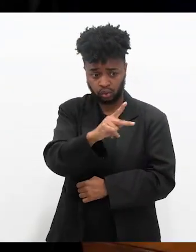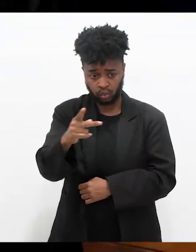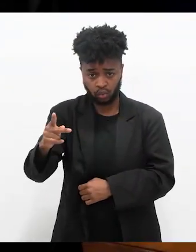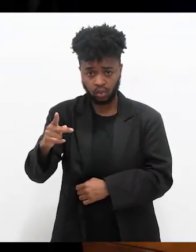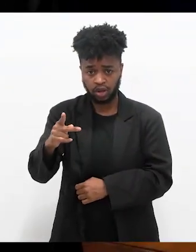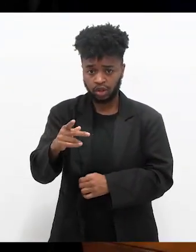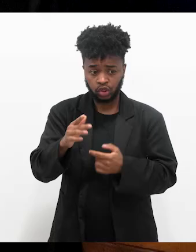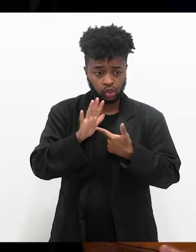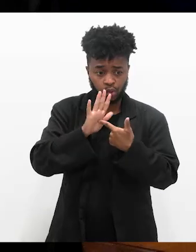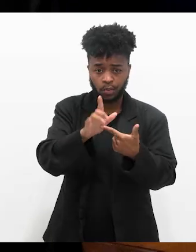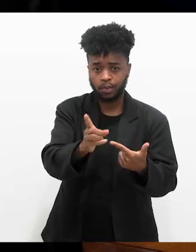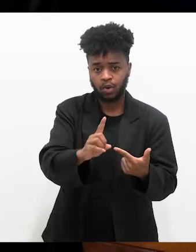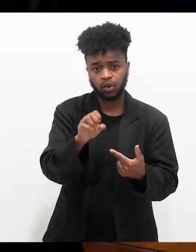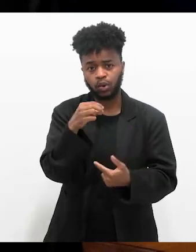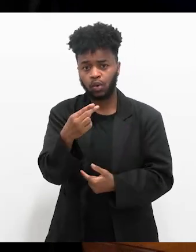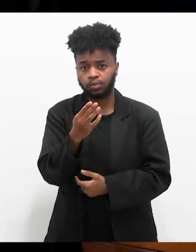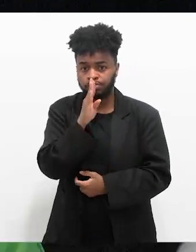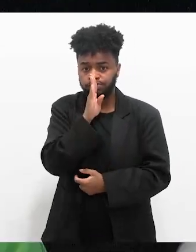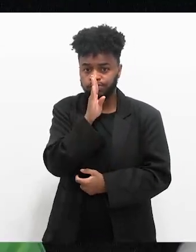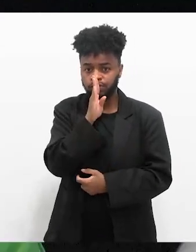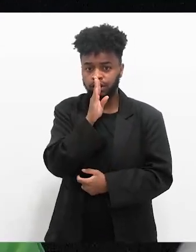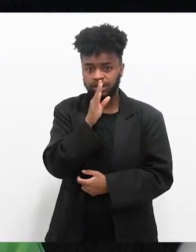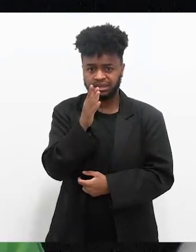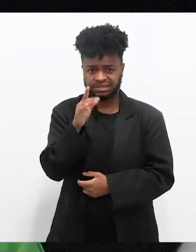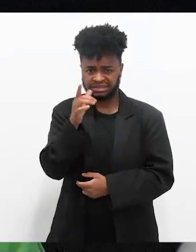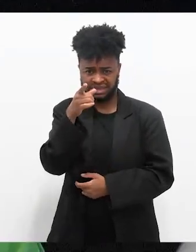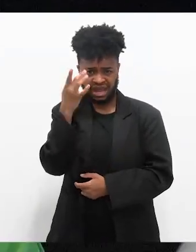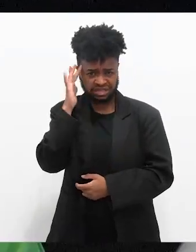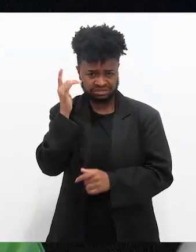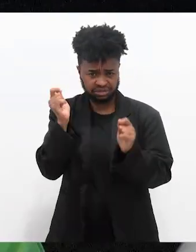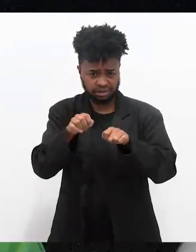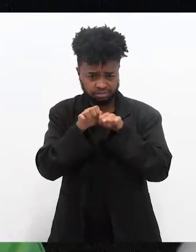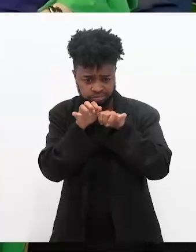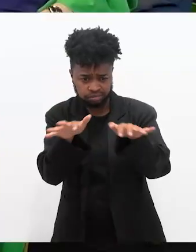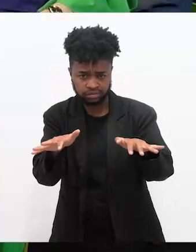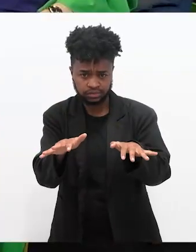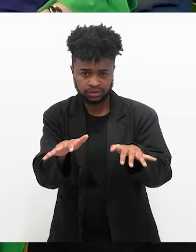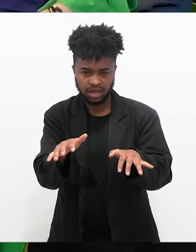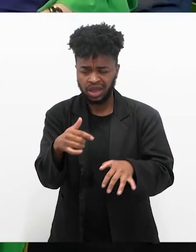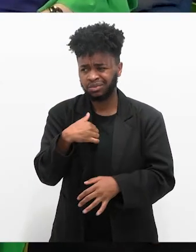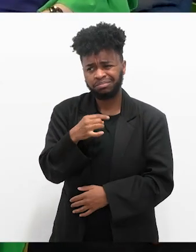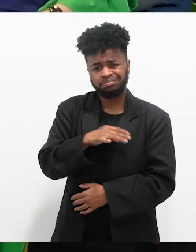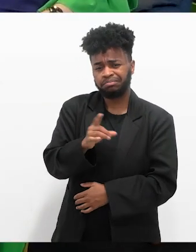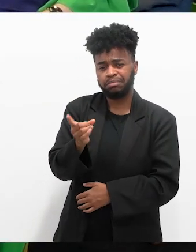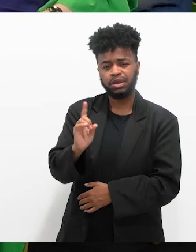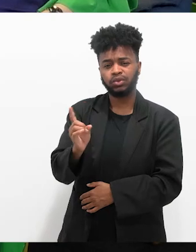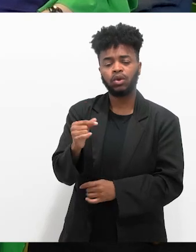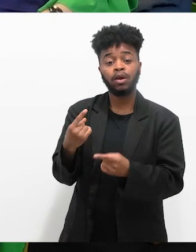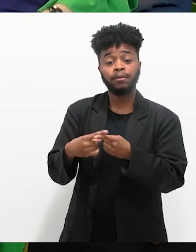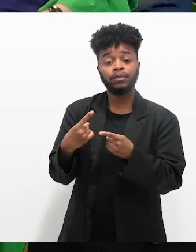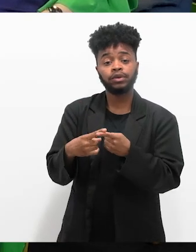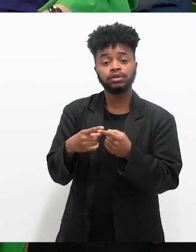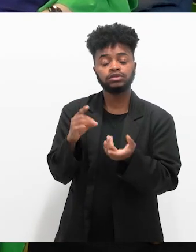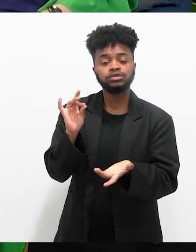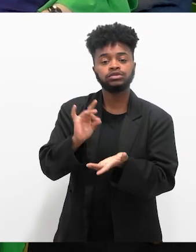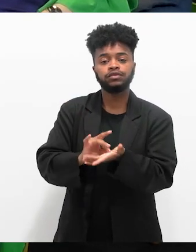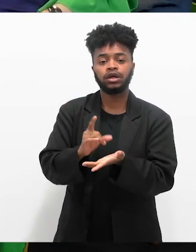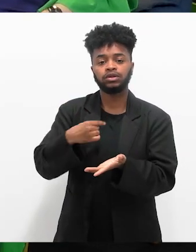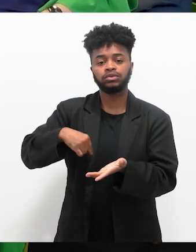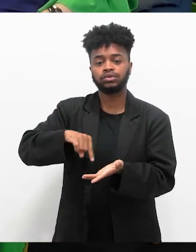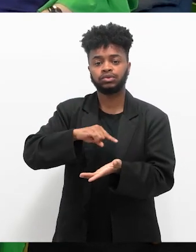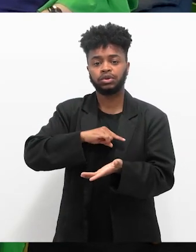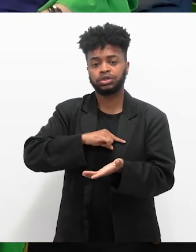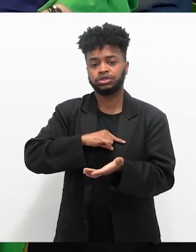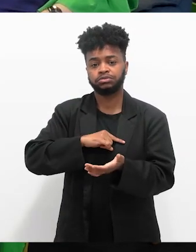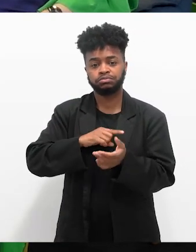não mostram, que não falam, para a avenida? Olha, eu não tenho muito esse receio. Na verdade, a gente segue com um dos compositores,